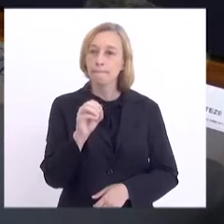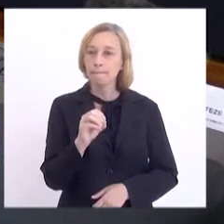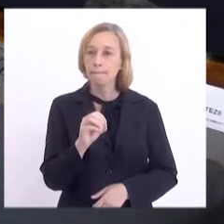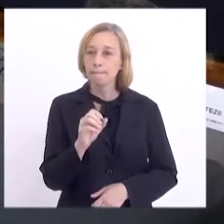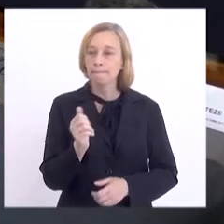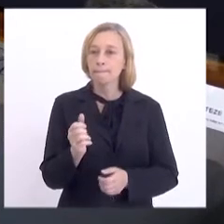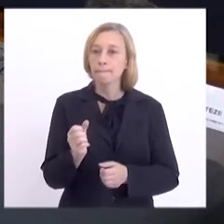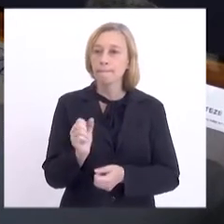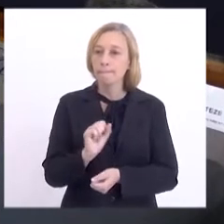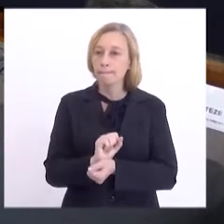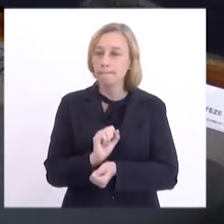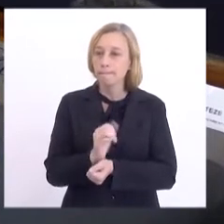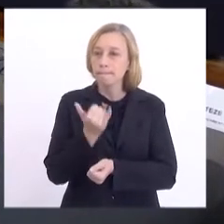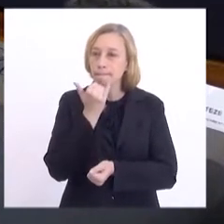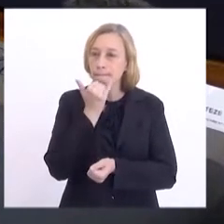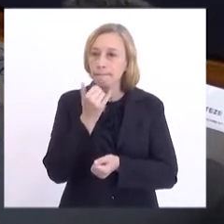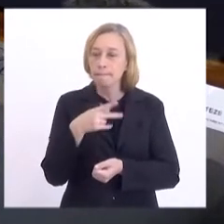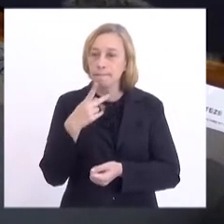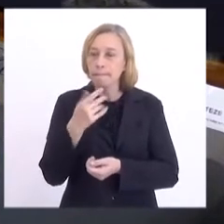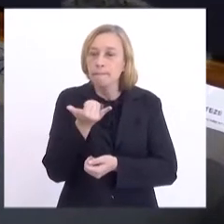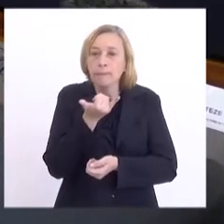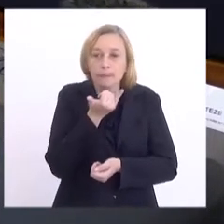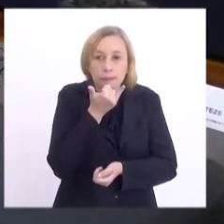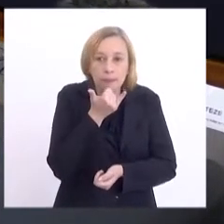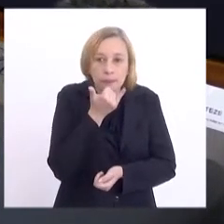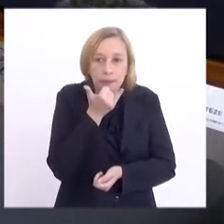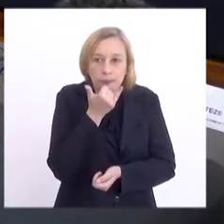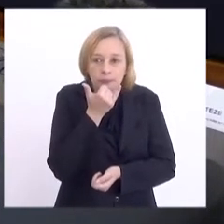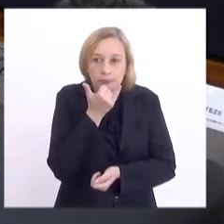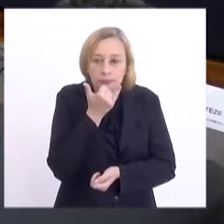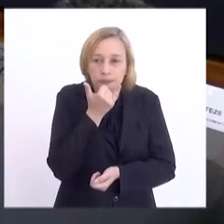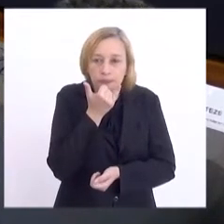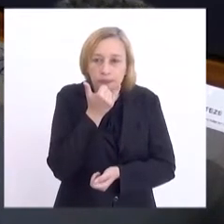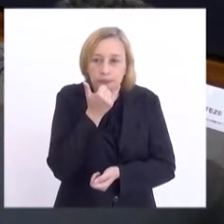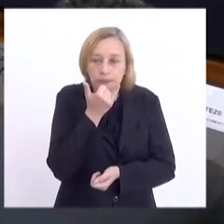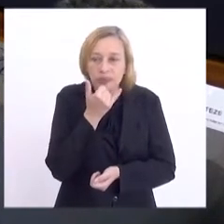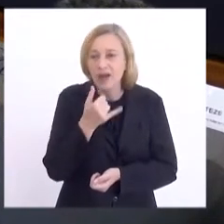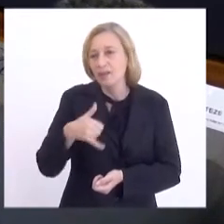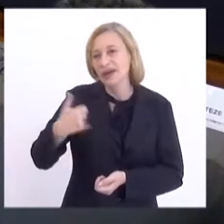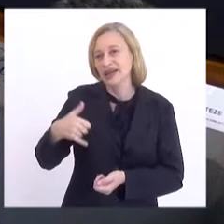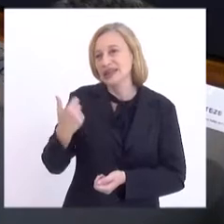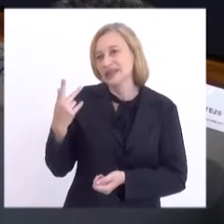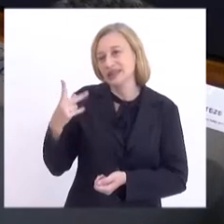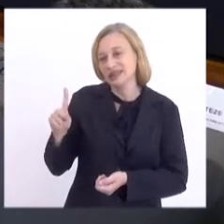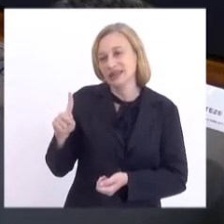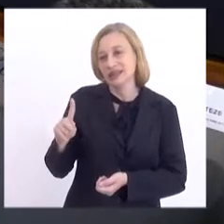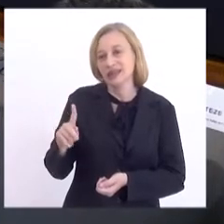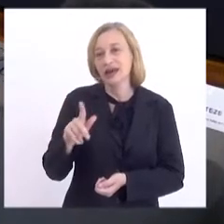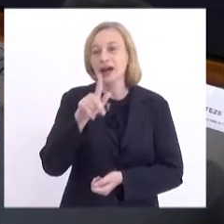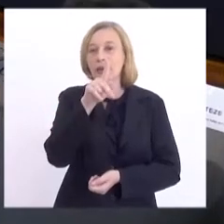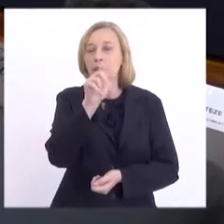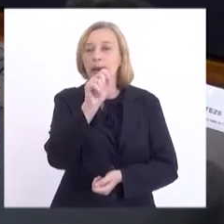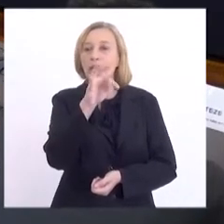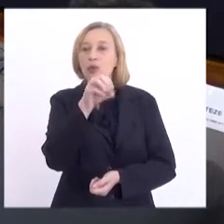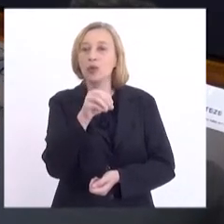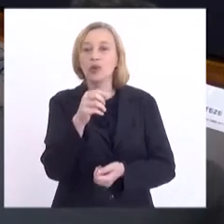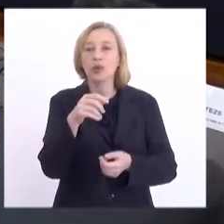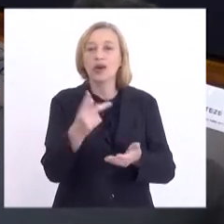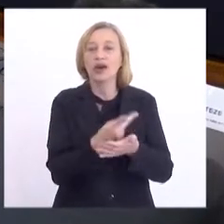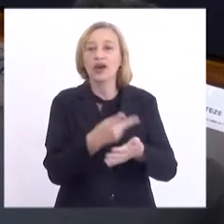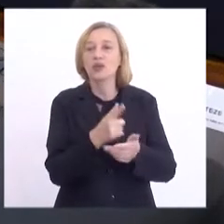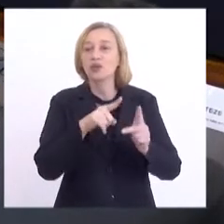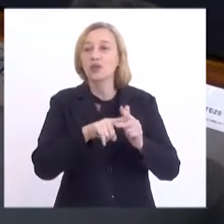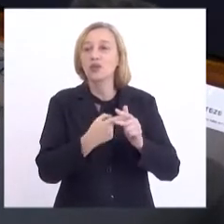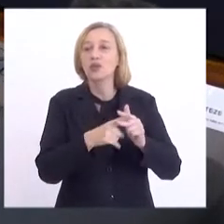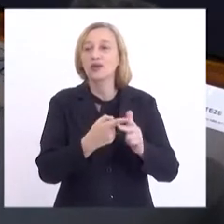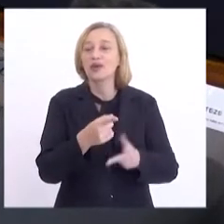falar é só pedir desculpa que dá um desconto pela idade que Mauro por é Pablo diz fazer